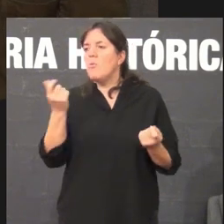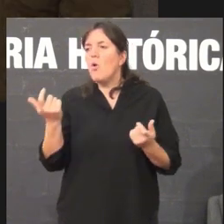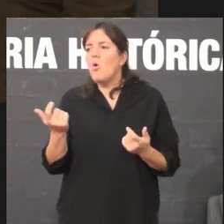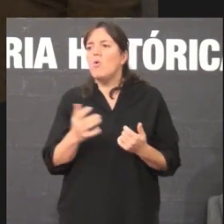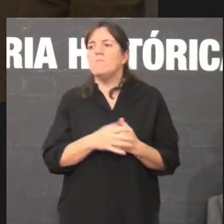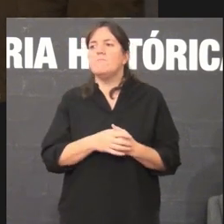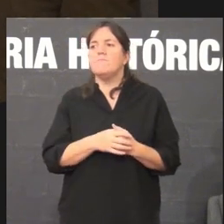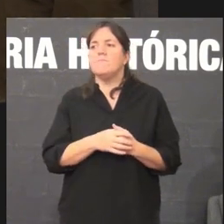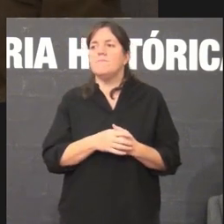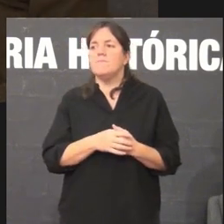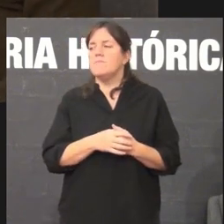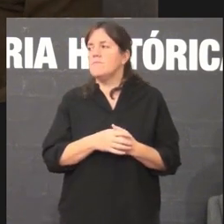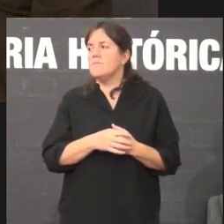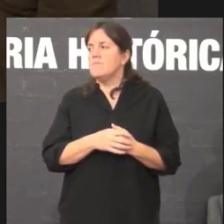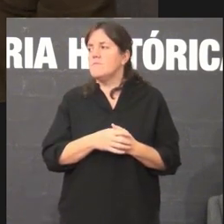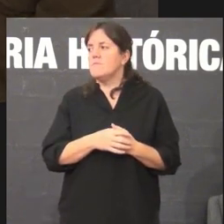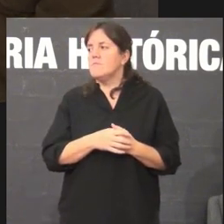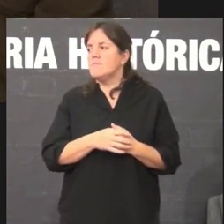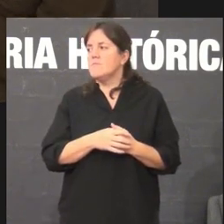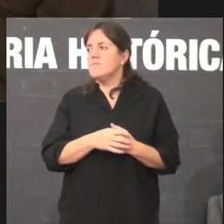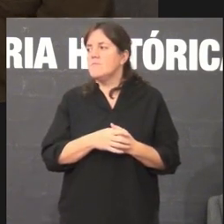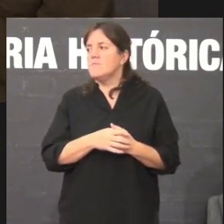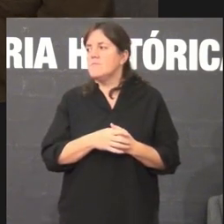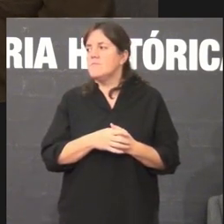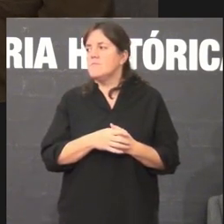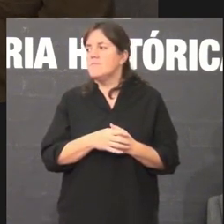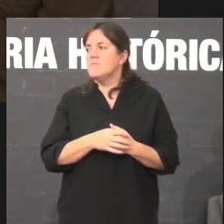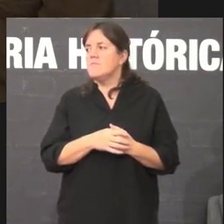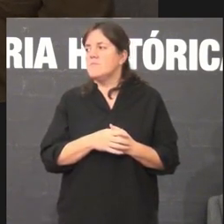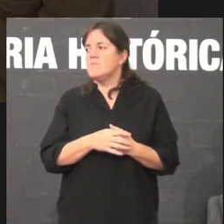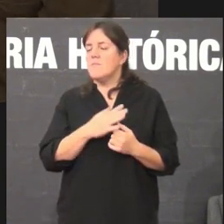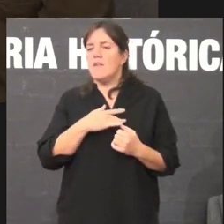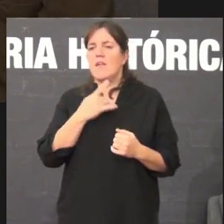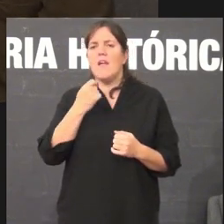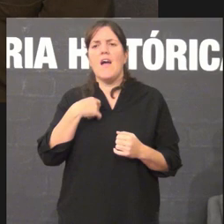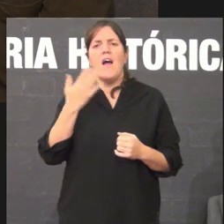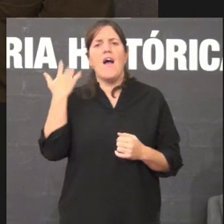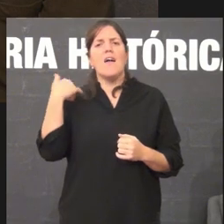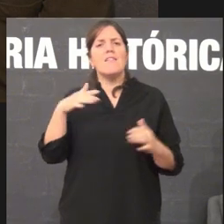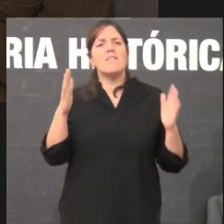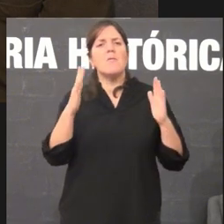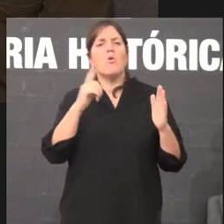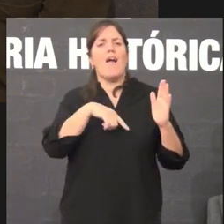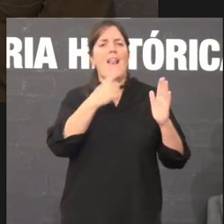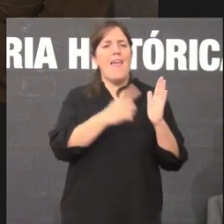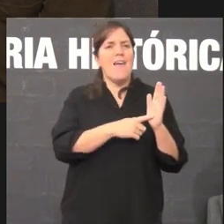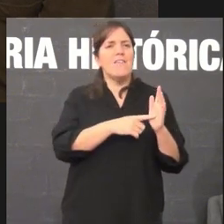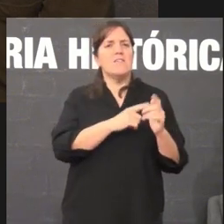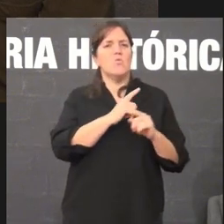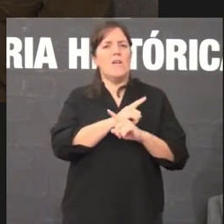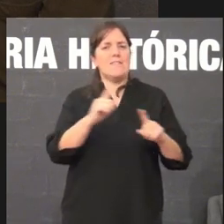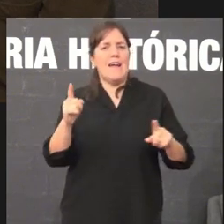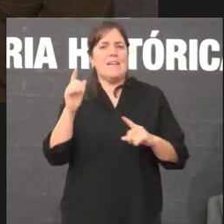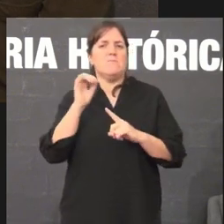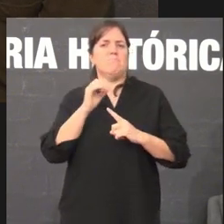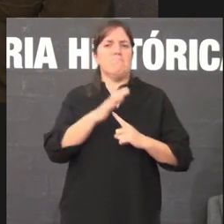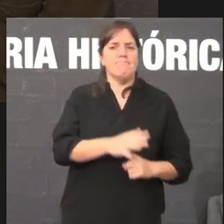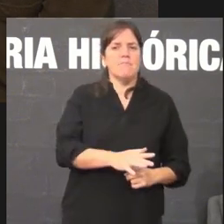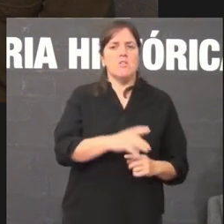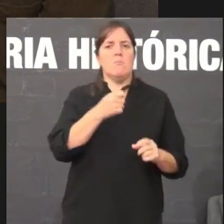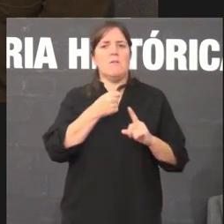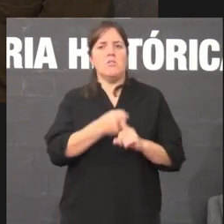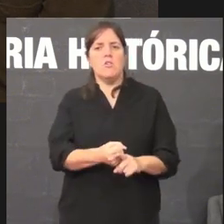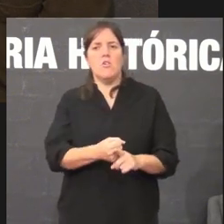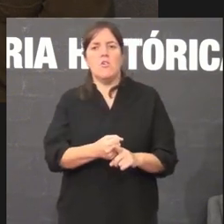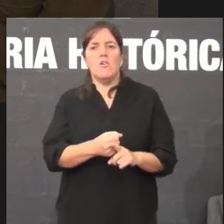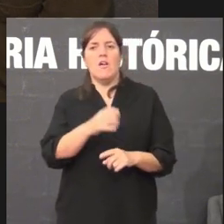sin ter todos eses ataques e todas eses leis represivas están